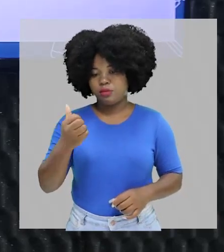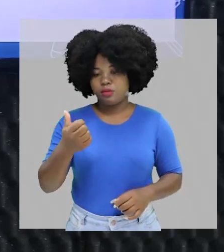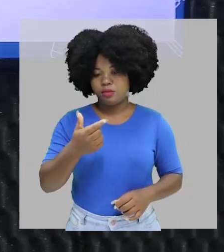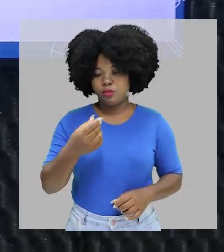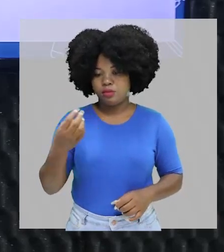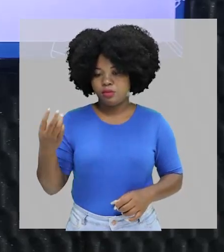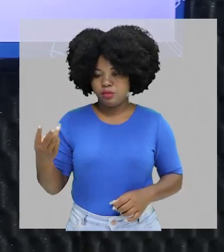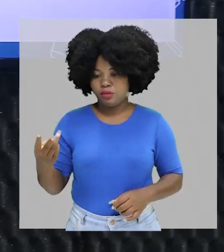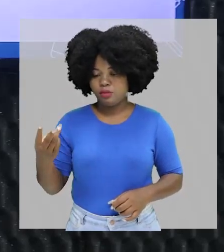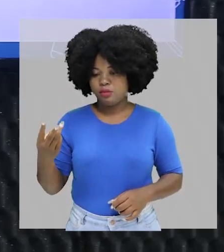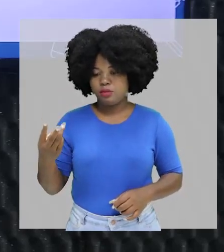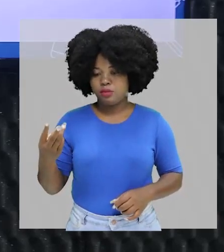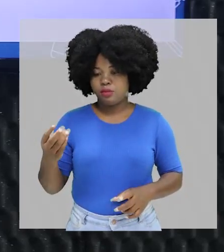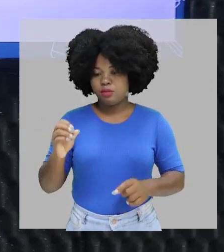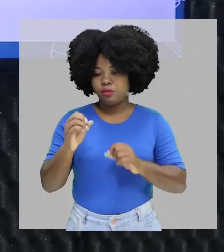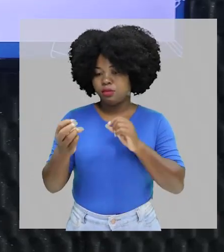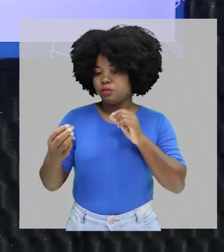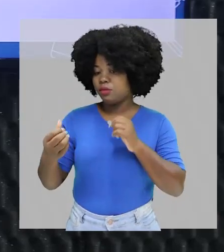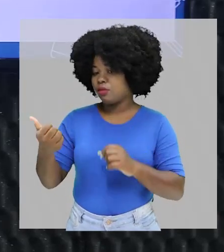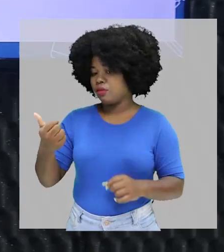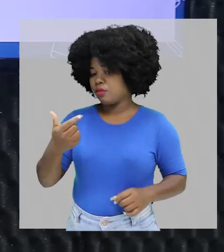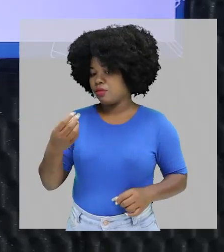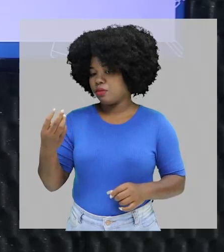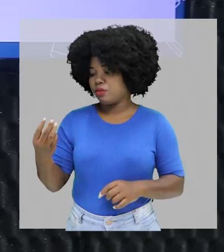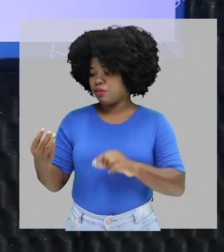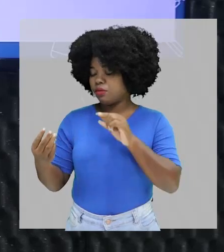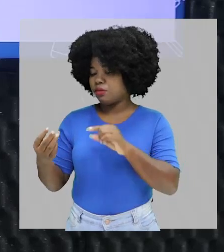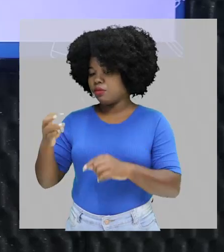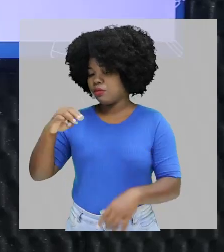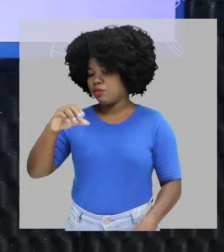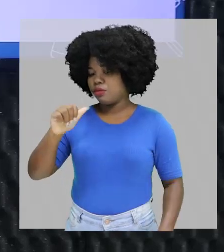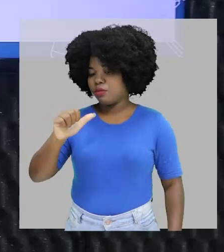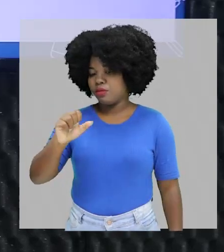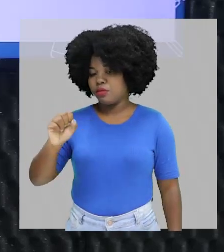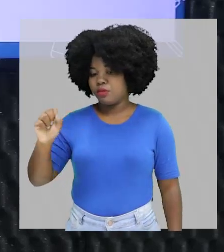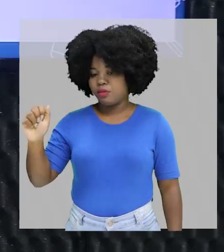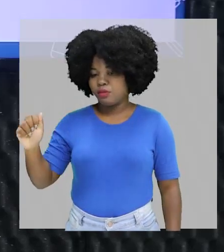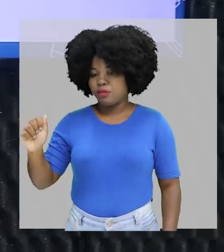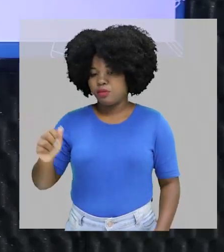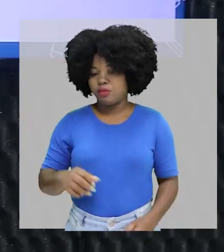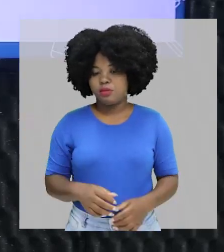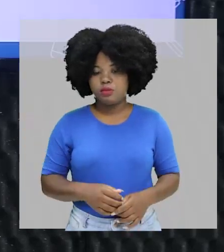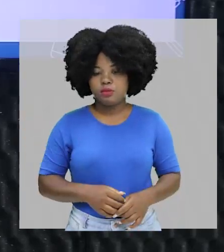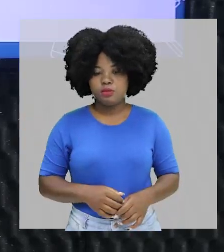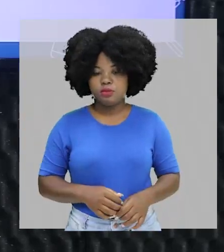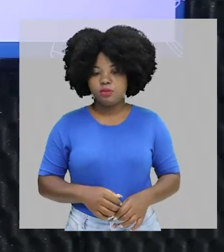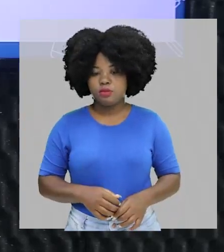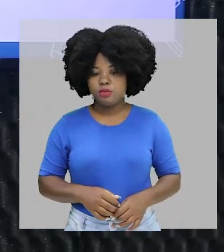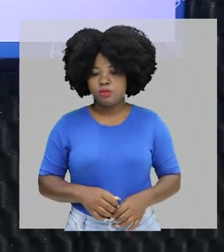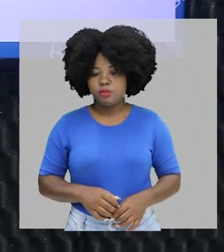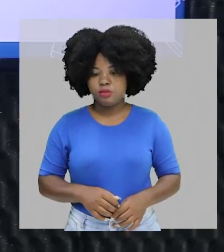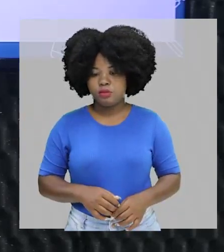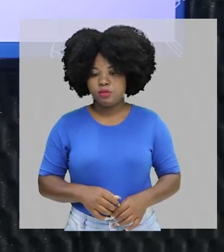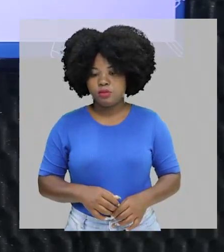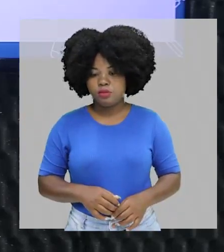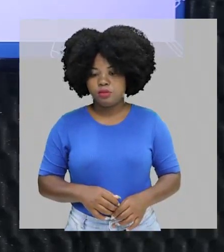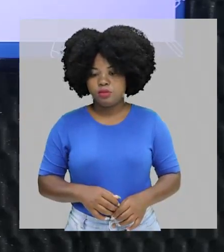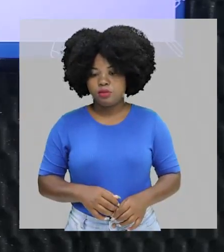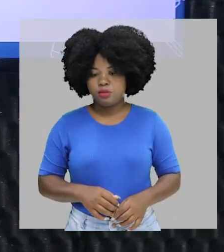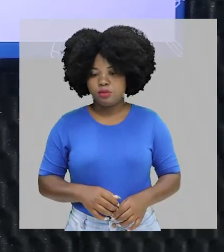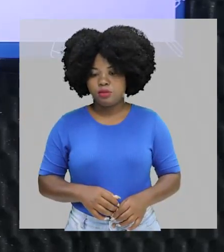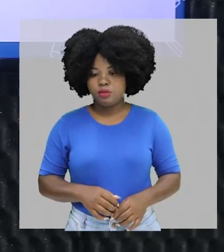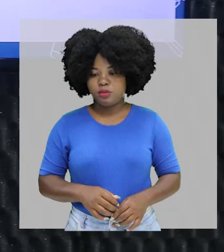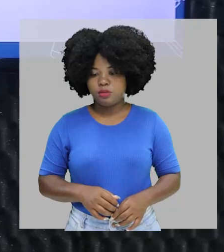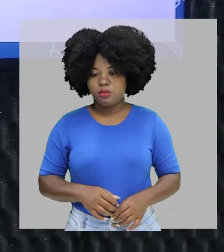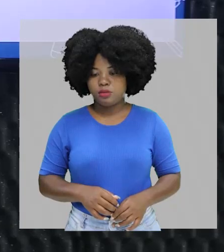123 é a massa desse isótopo, ok? É a massa desse isótopo. Então, o iodo 123